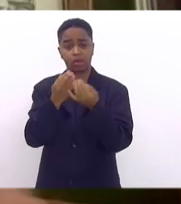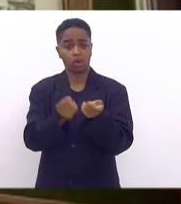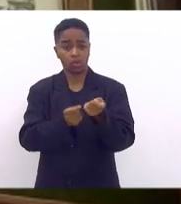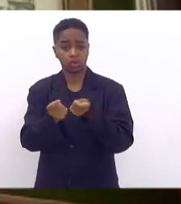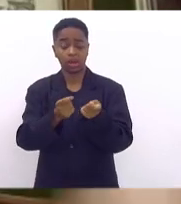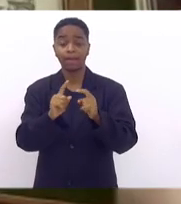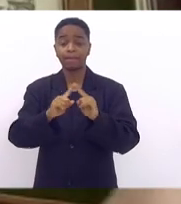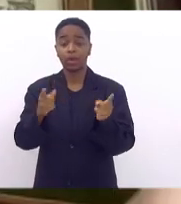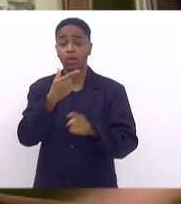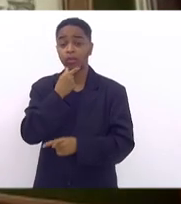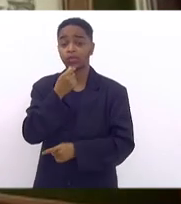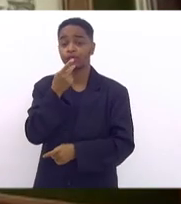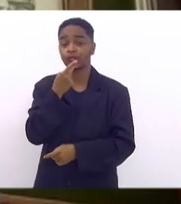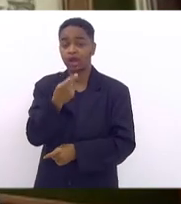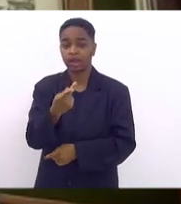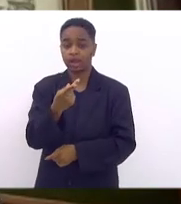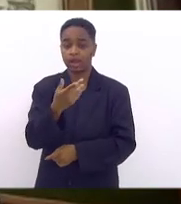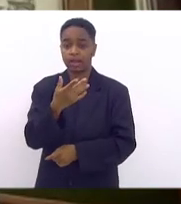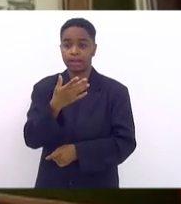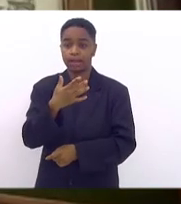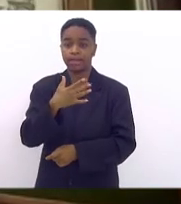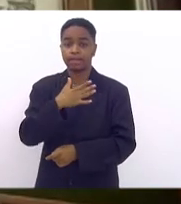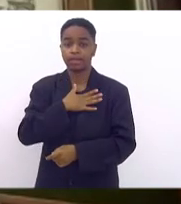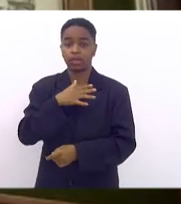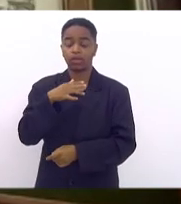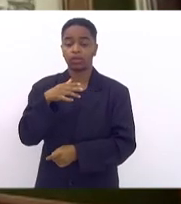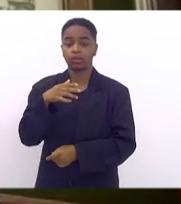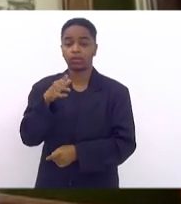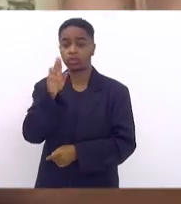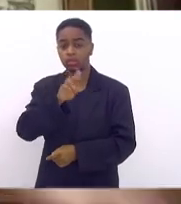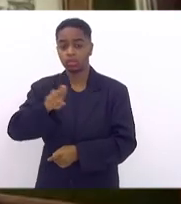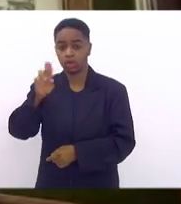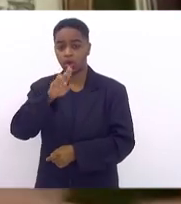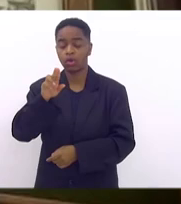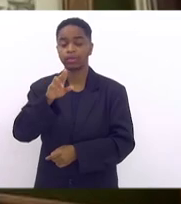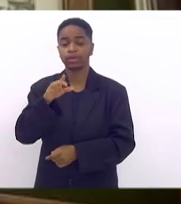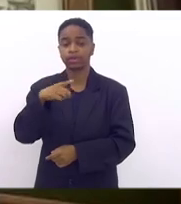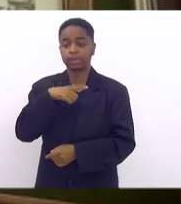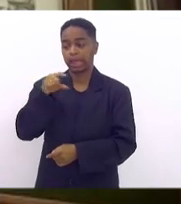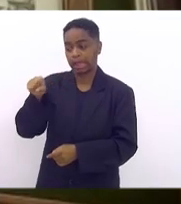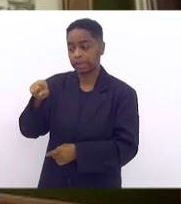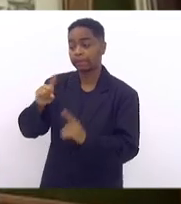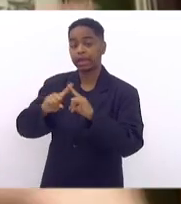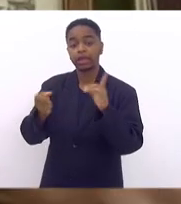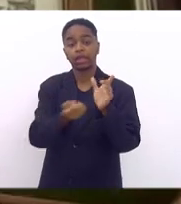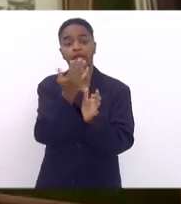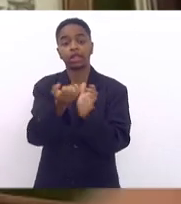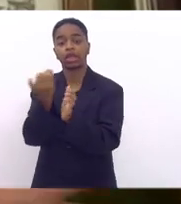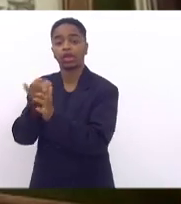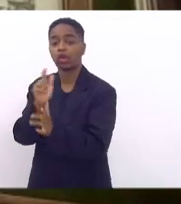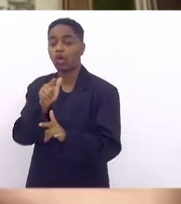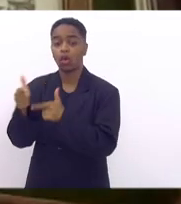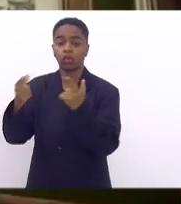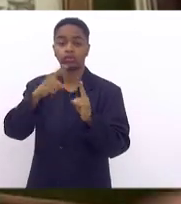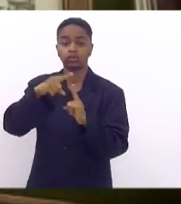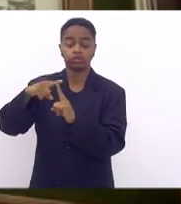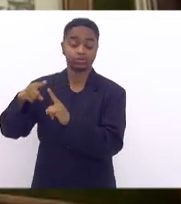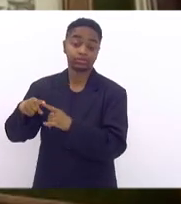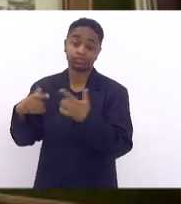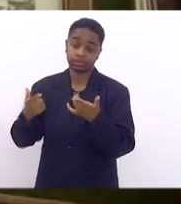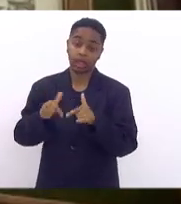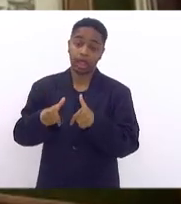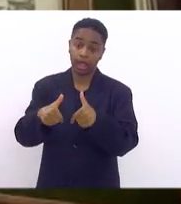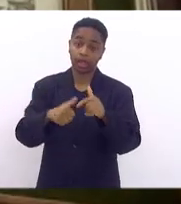ele fala: mamãe, meu nick é o Joãozinho 123. E ele criou mais outros 10, né, nicks de horror, onde ele está ali